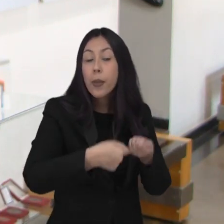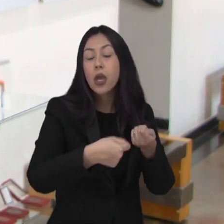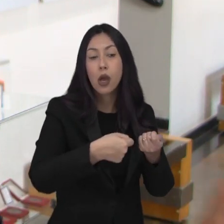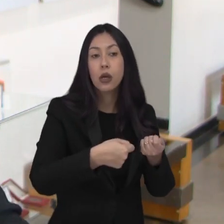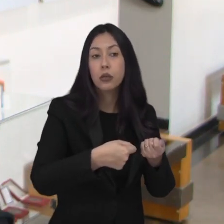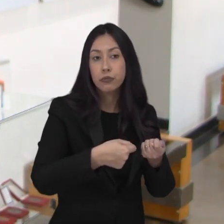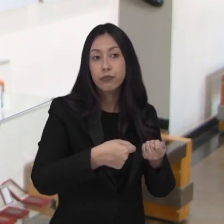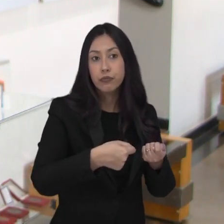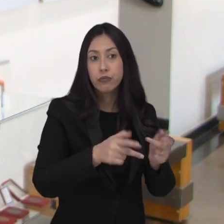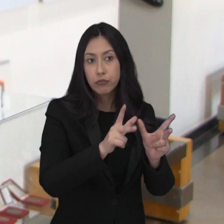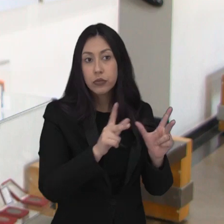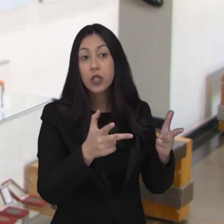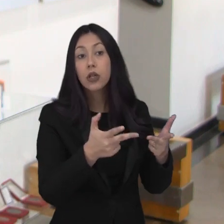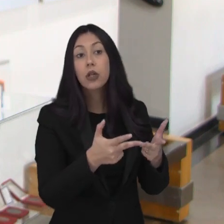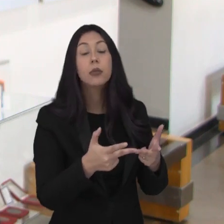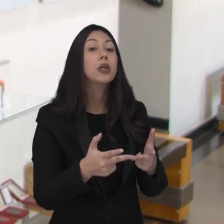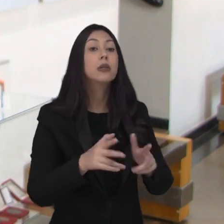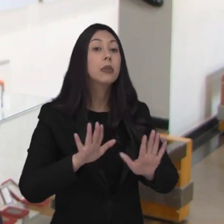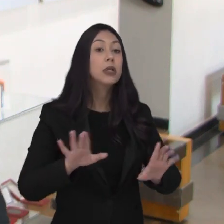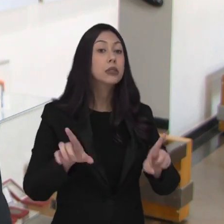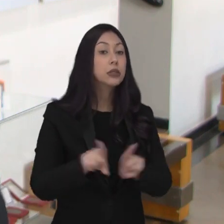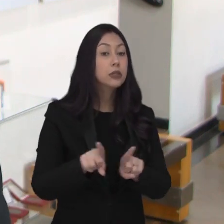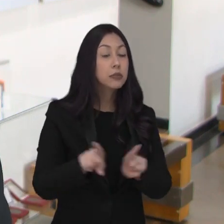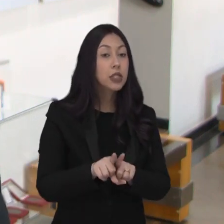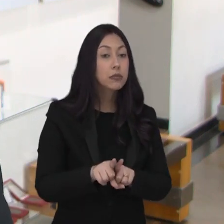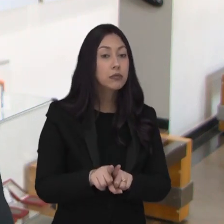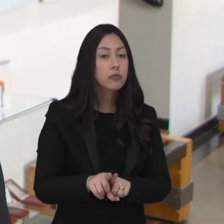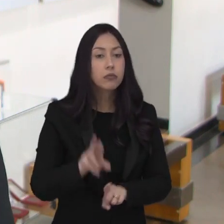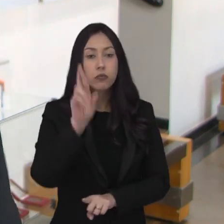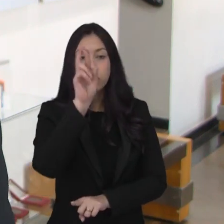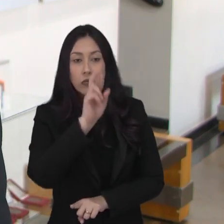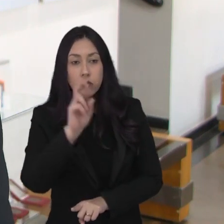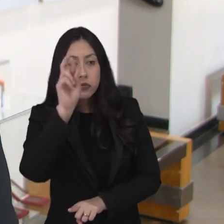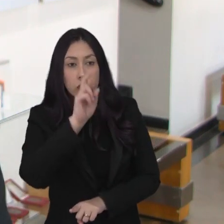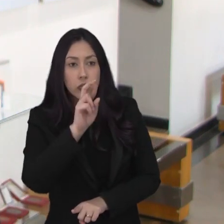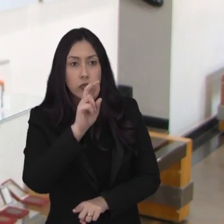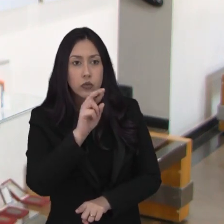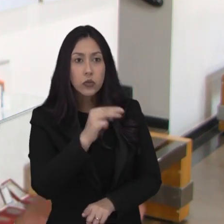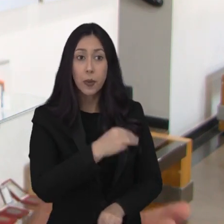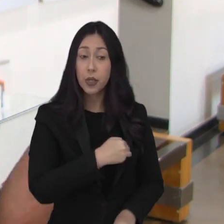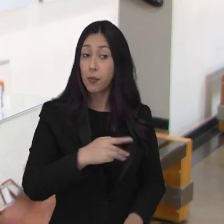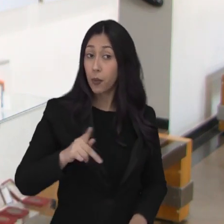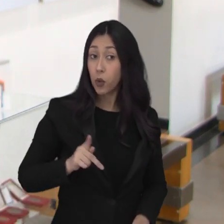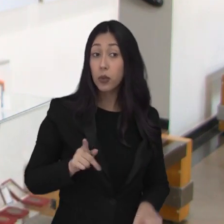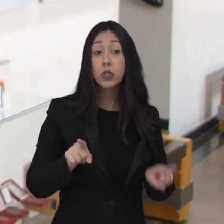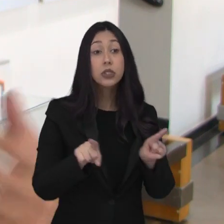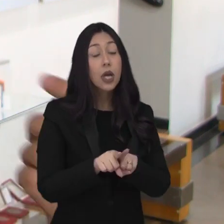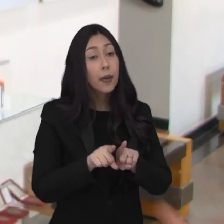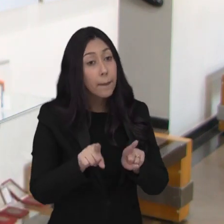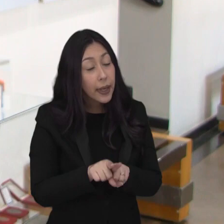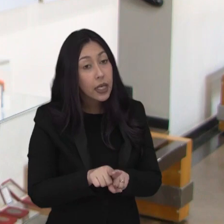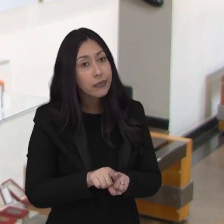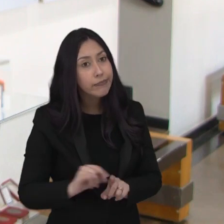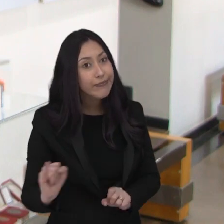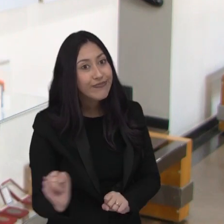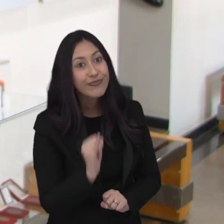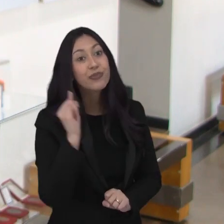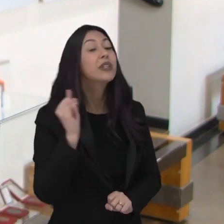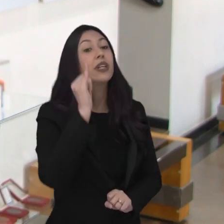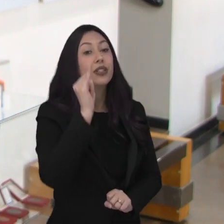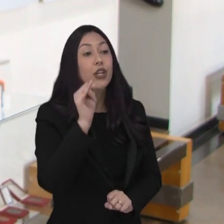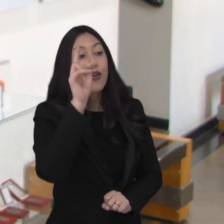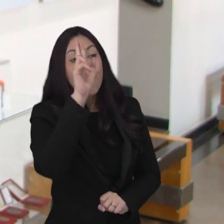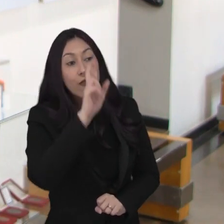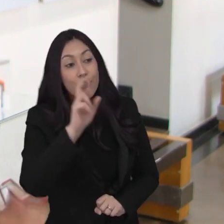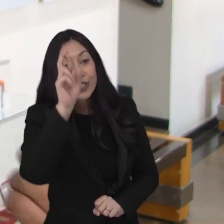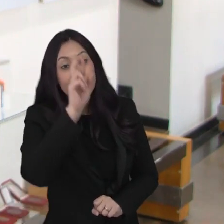Economia, de Finanças da nossa Câmara Municipal, mas nós temos também um âmbito fiscalizatório do Ministério Público e outro que é muito importante, que é o